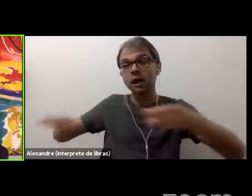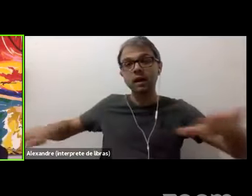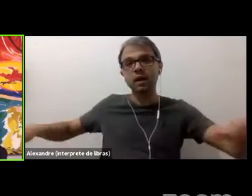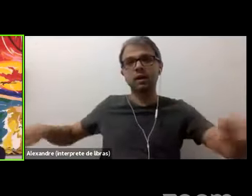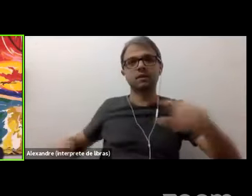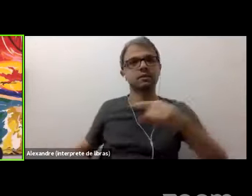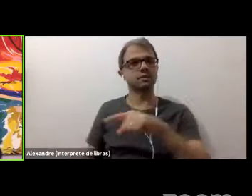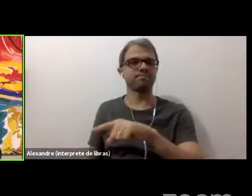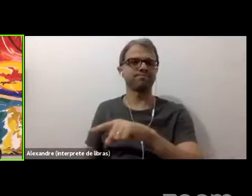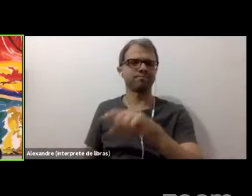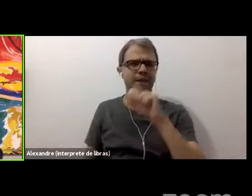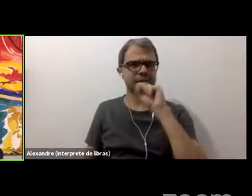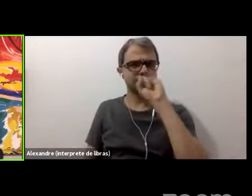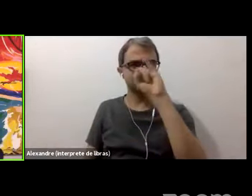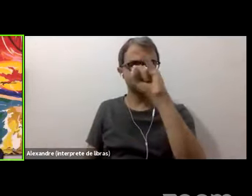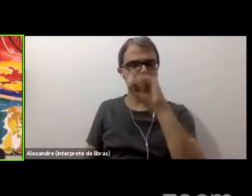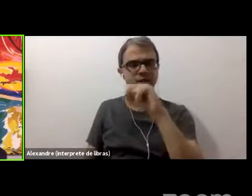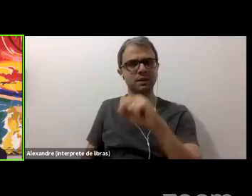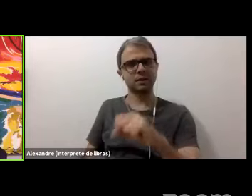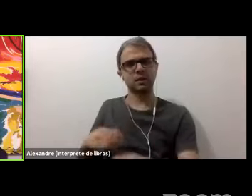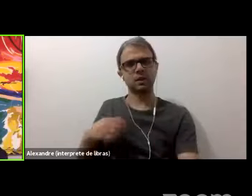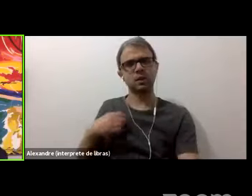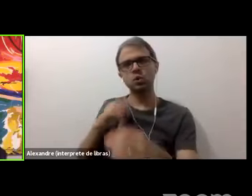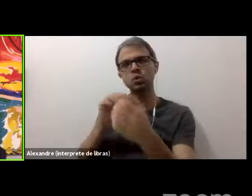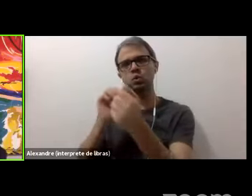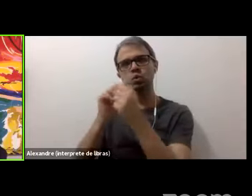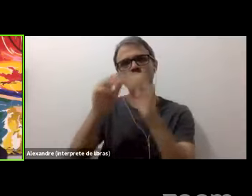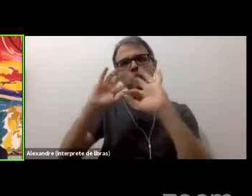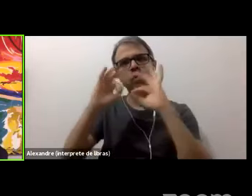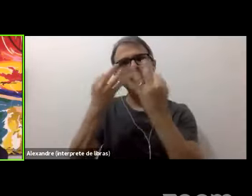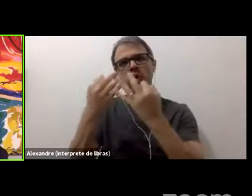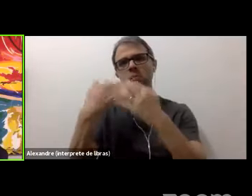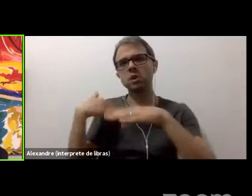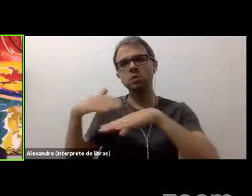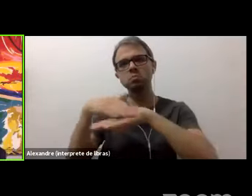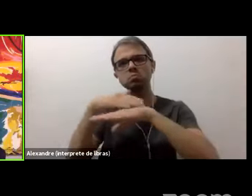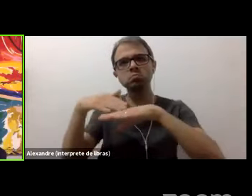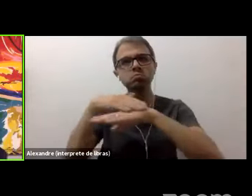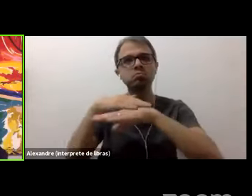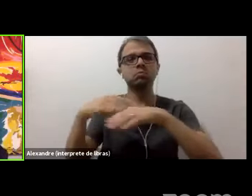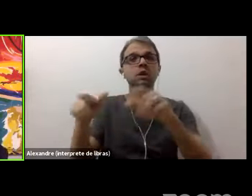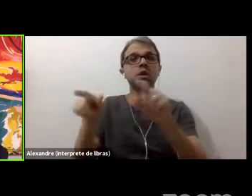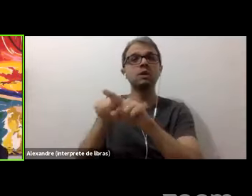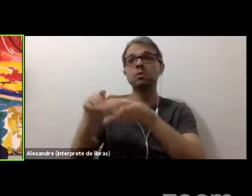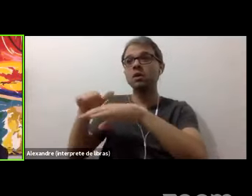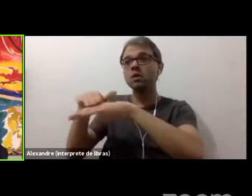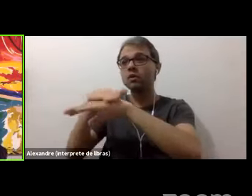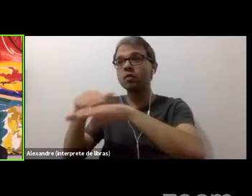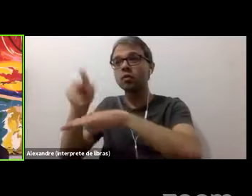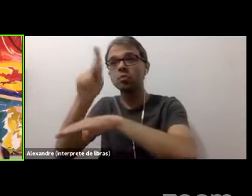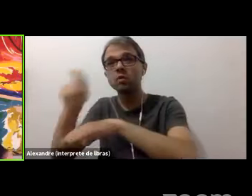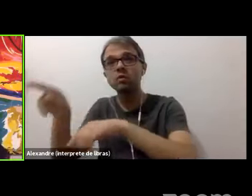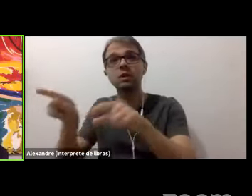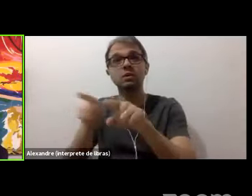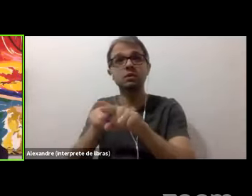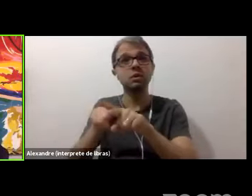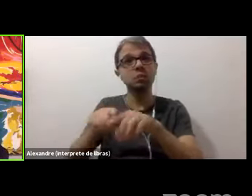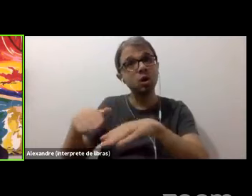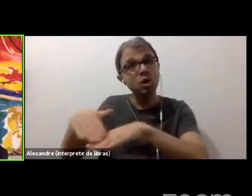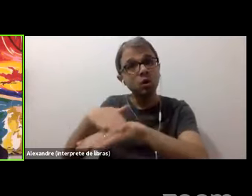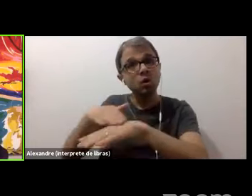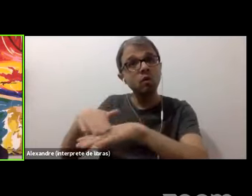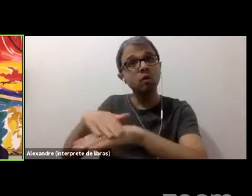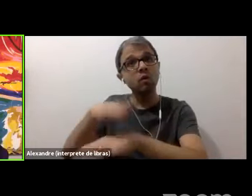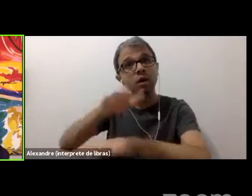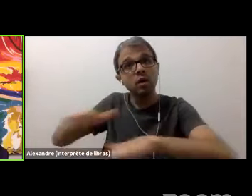as famílias, como que a gente escuta as crianças pequenas, né? Então, mesmo quando